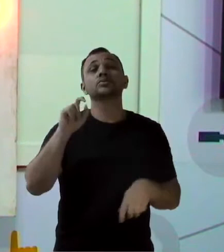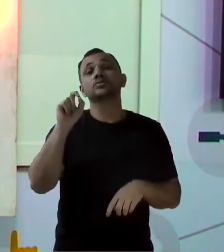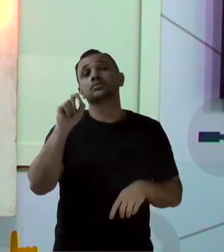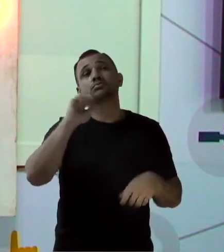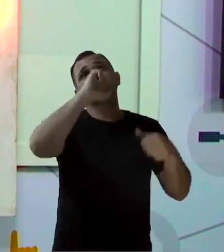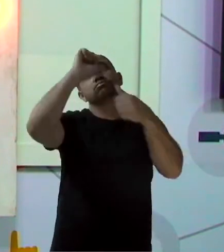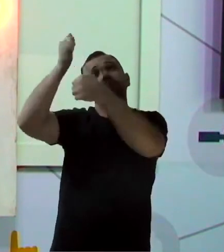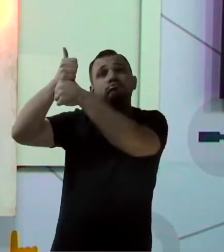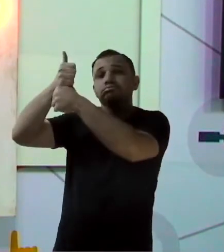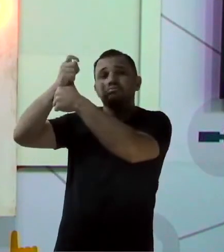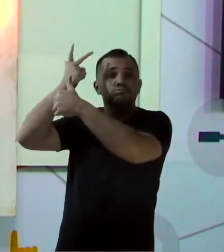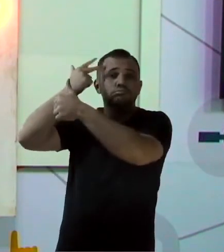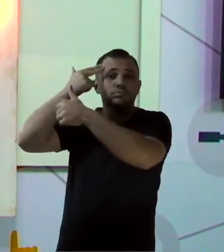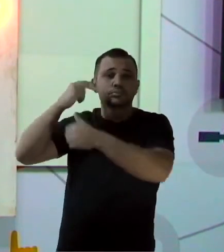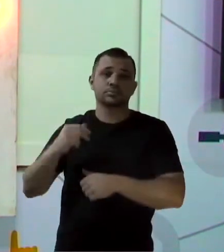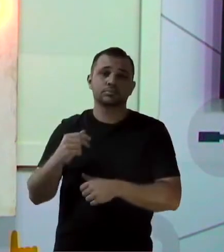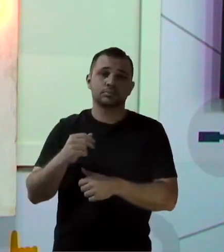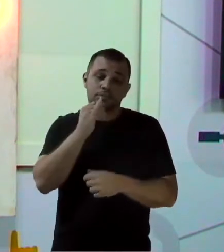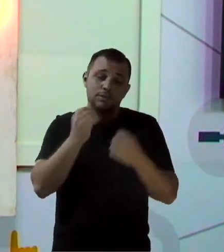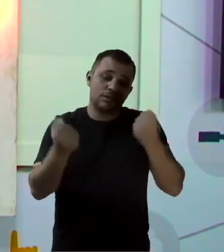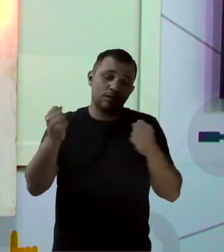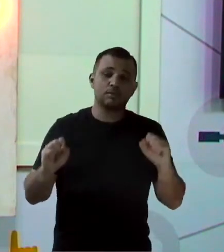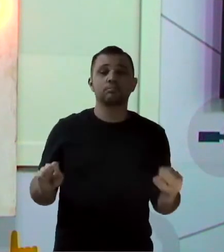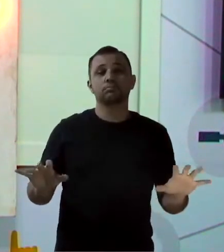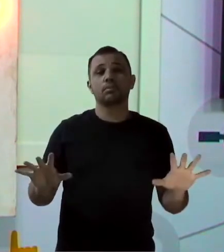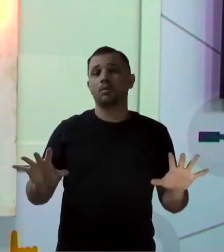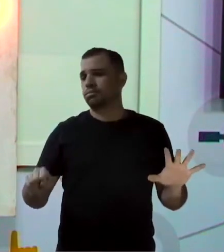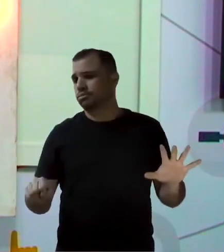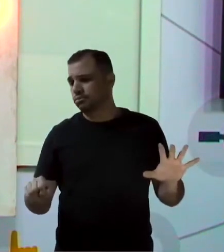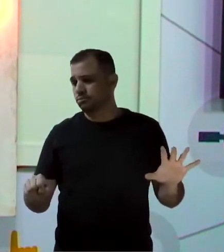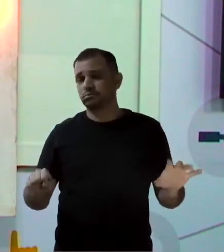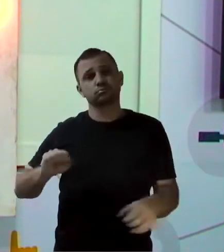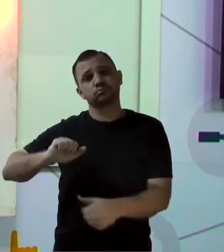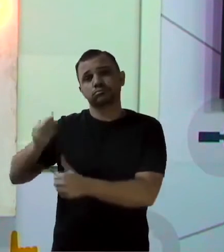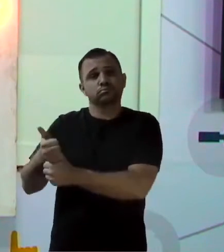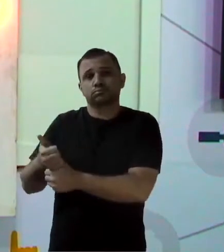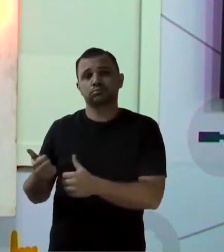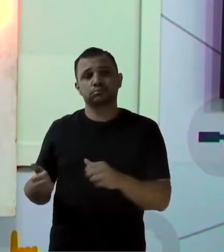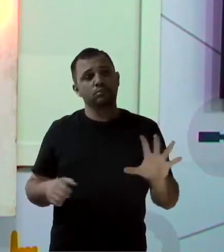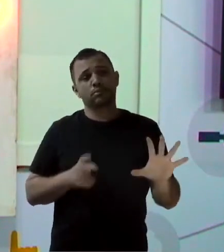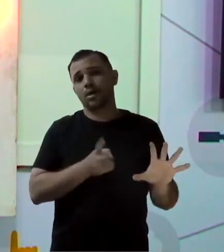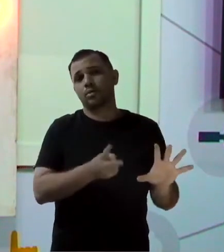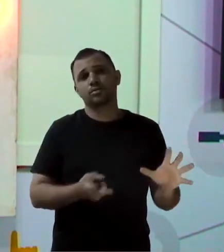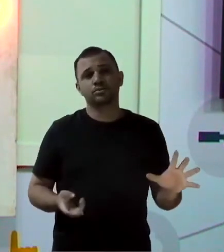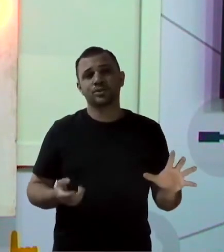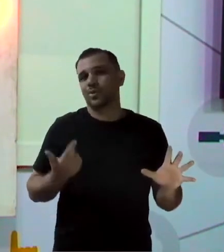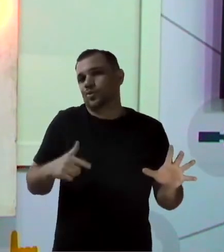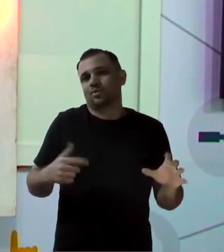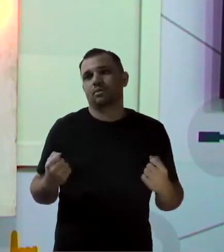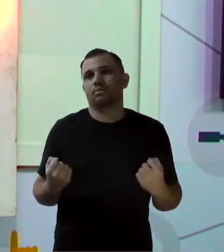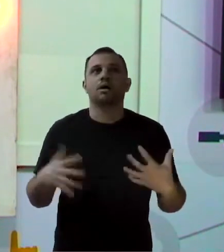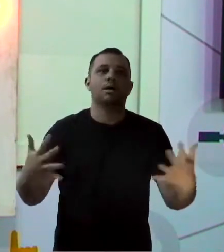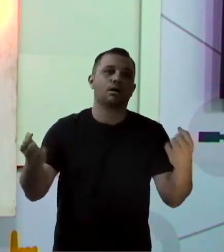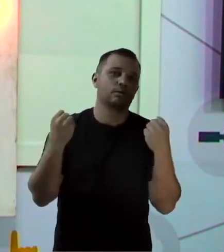carro queimou a lâmpada esquerda, substitui a lâmpada por outra e vai funcionar, não vai ter aumento de brilho, aumento de corrente, tá bom? A ideia